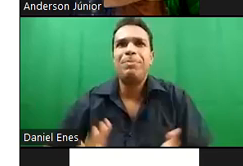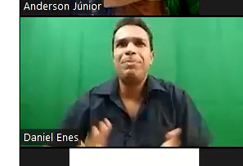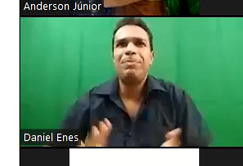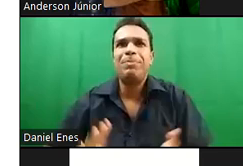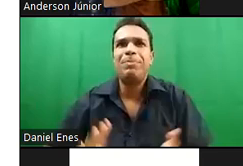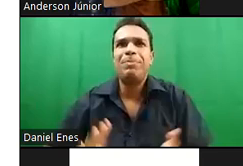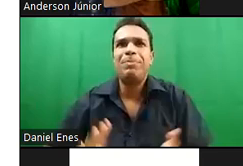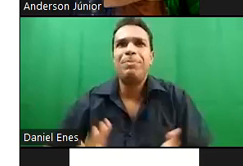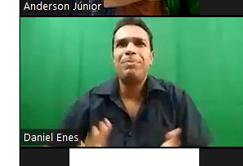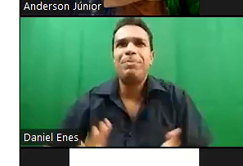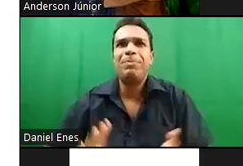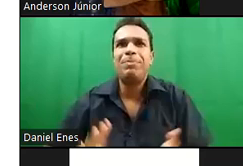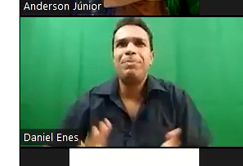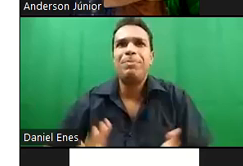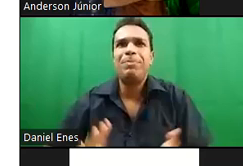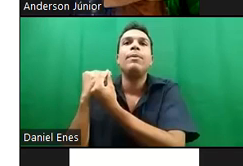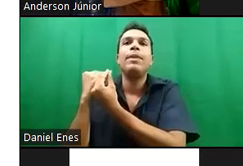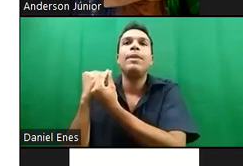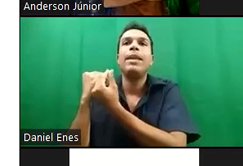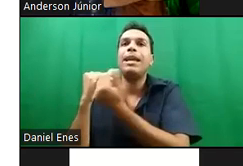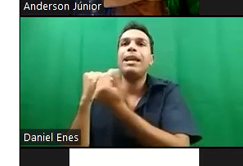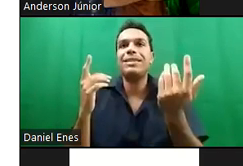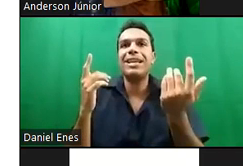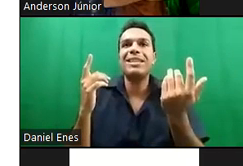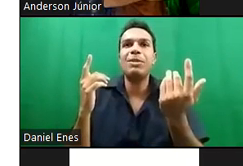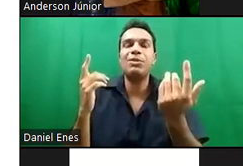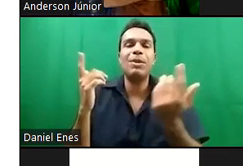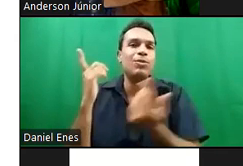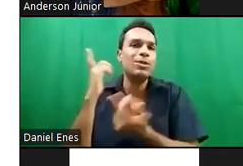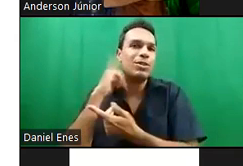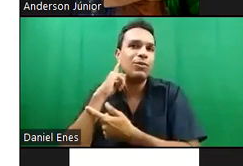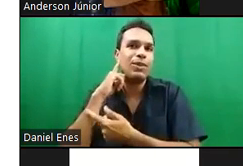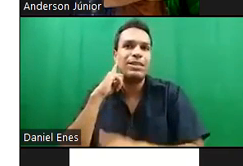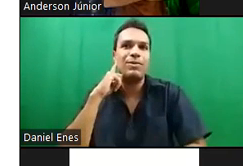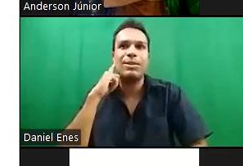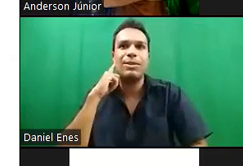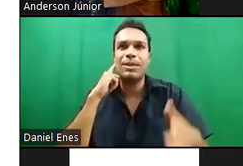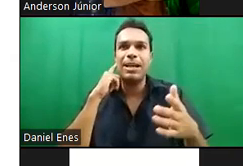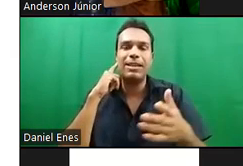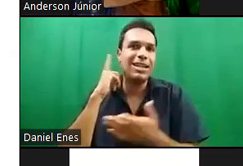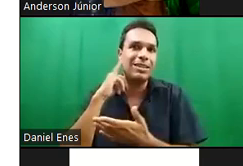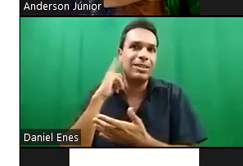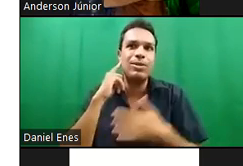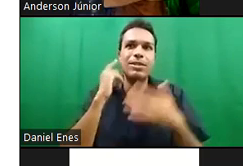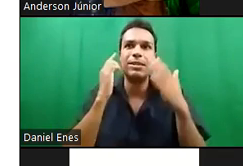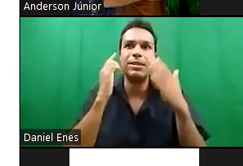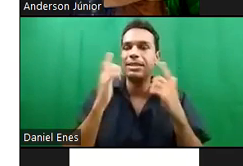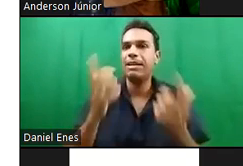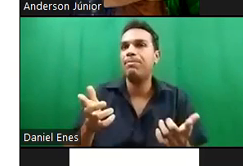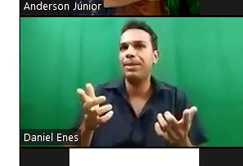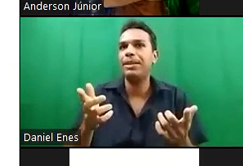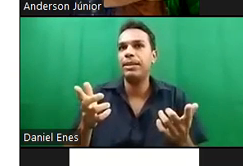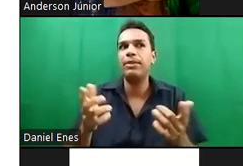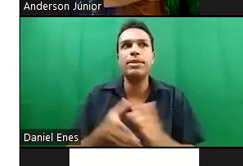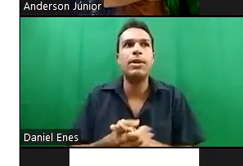visão é a mesma coisa de treinar a audição para perceber o que eles estão falando entre eles. Né? A língua de sinais é a mesma coisa. A diferença é que você não está treinando a audição, você